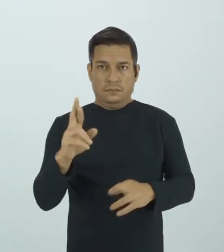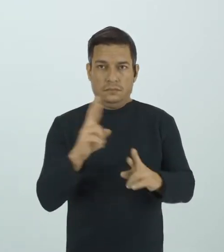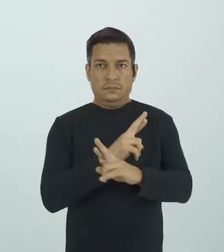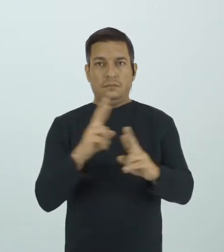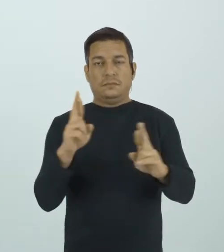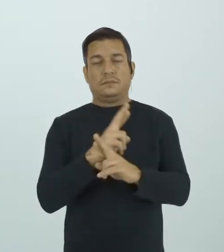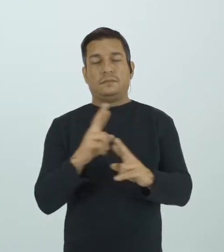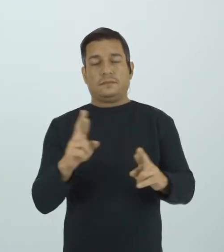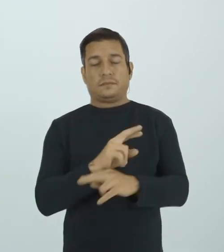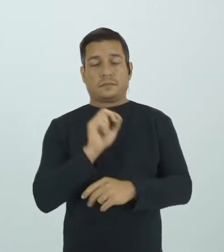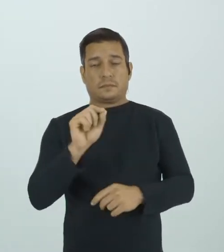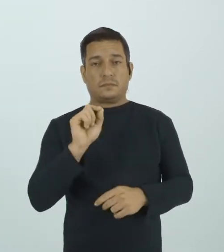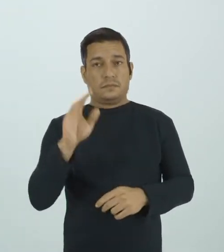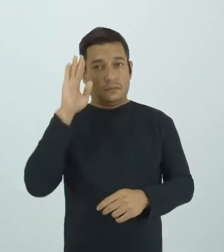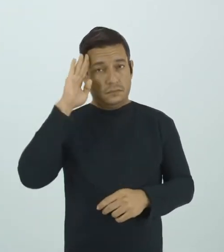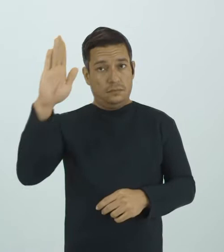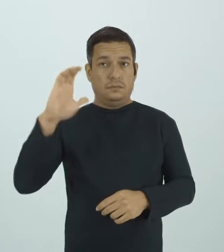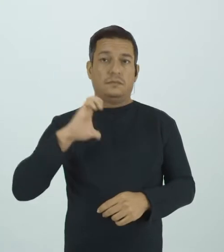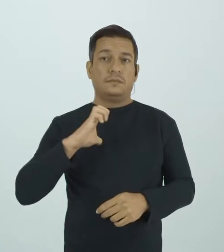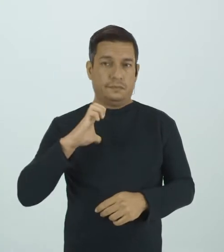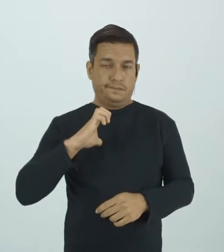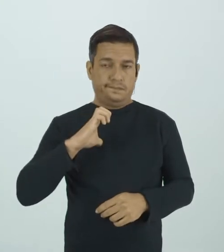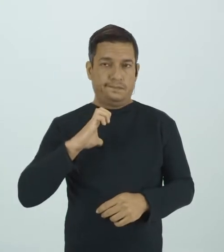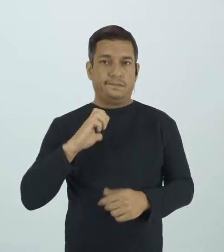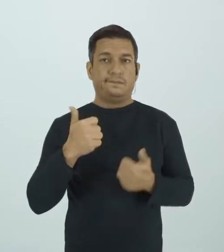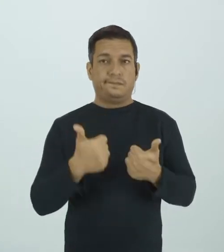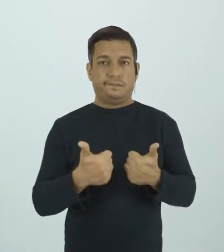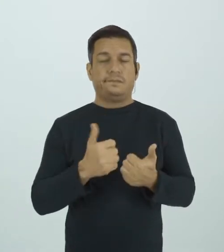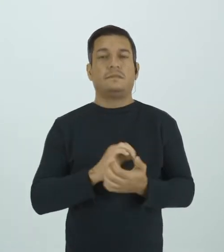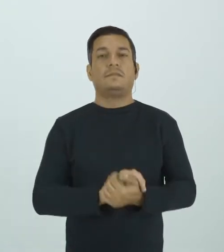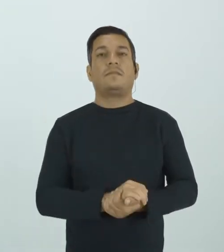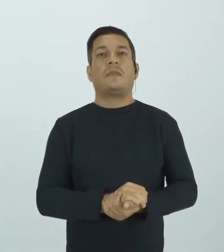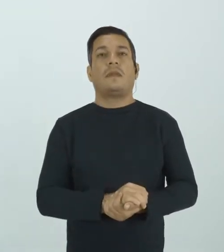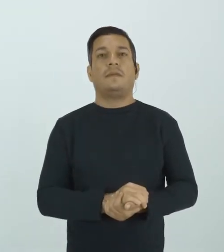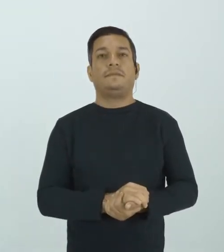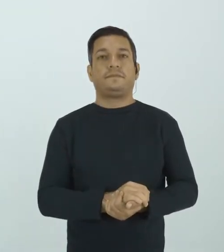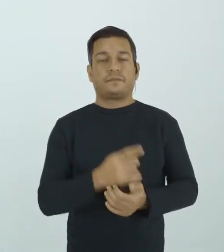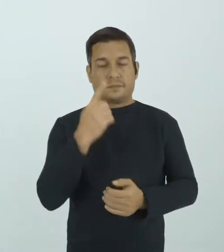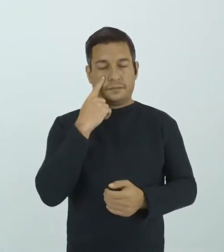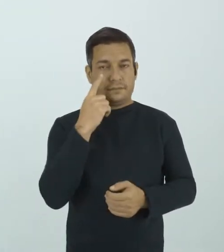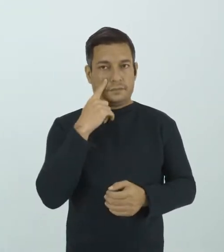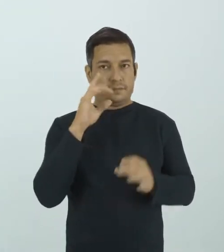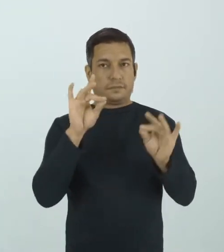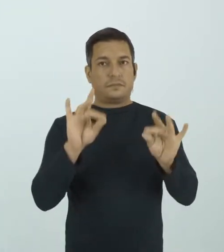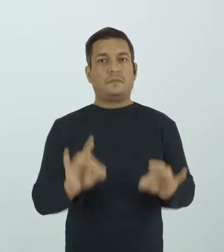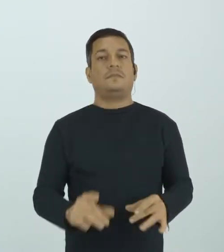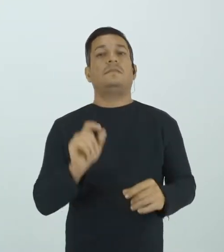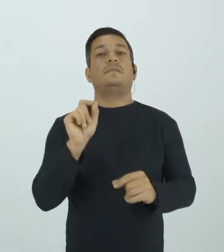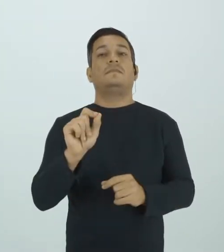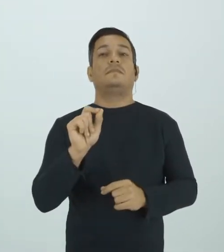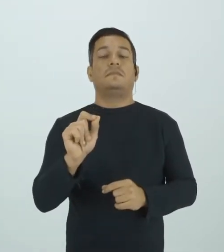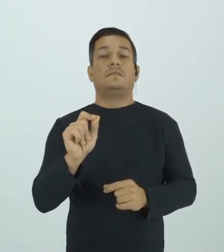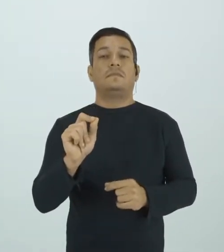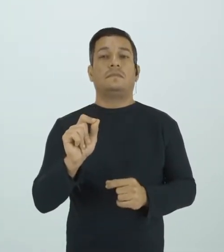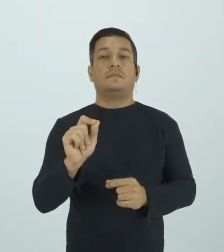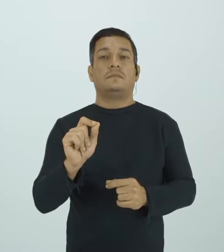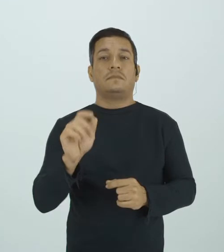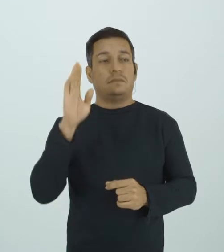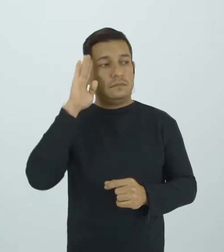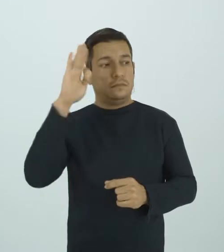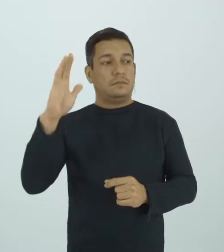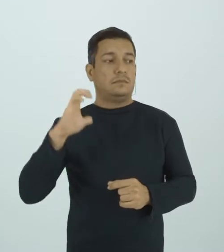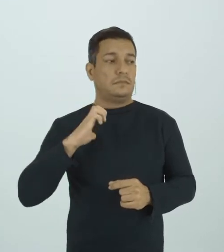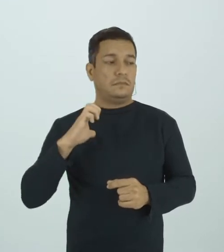relação com o princípio ético, certo? Nós vamos definir o que é